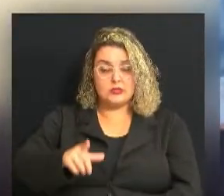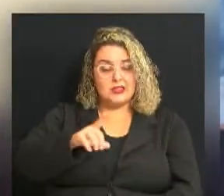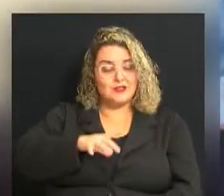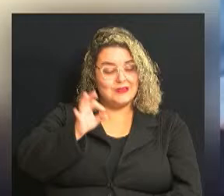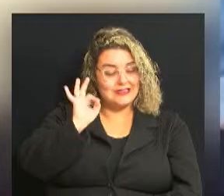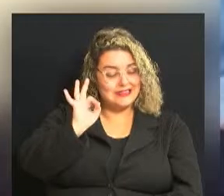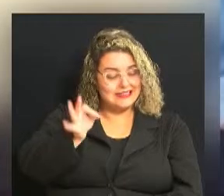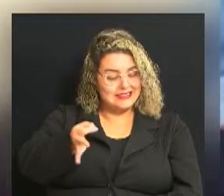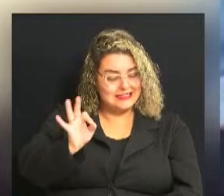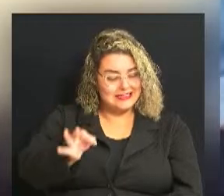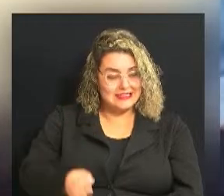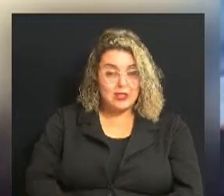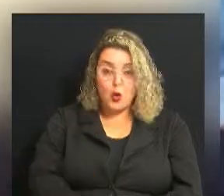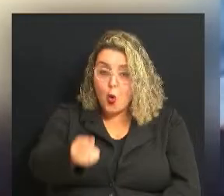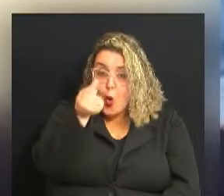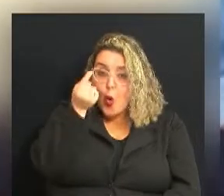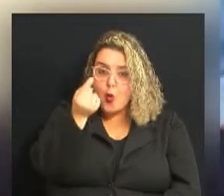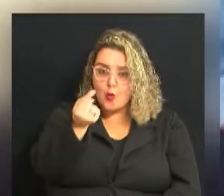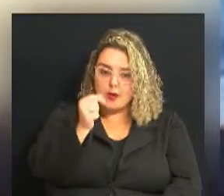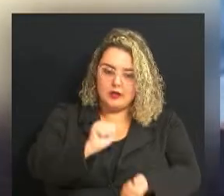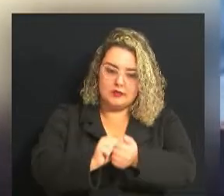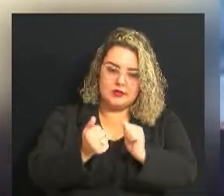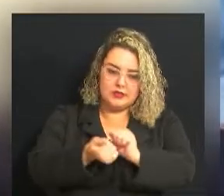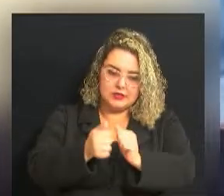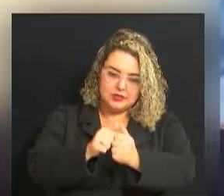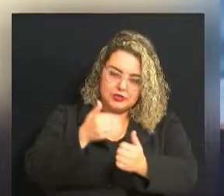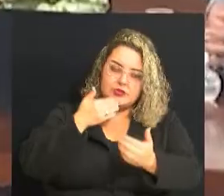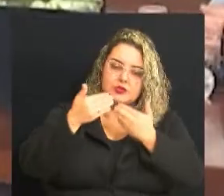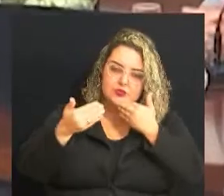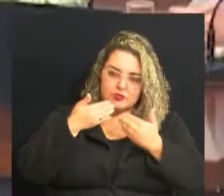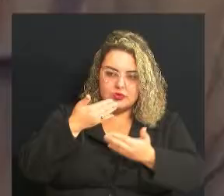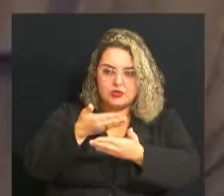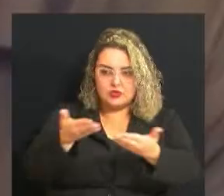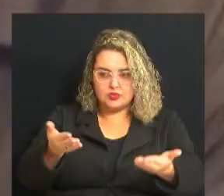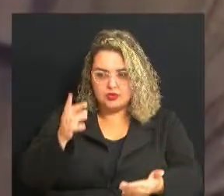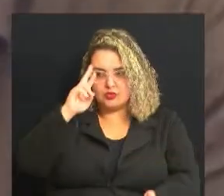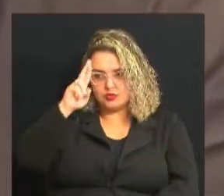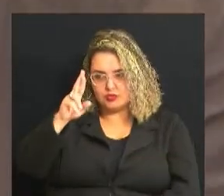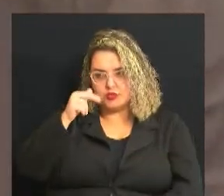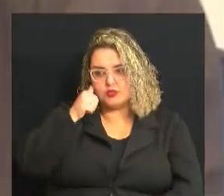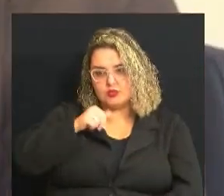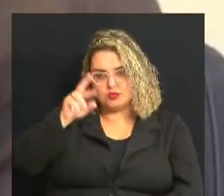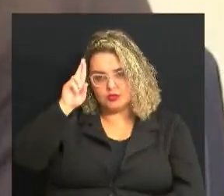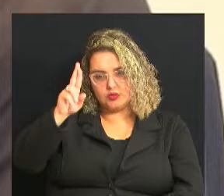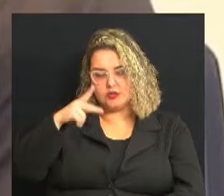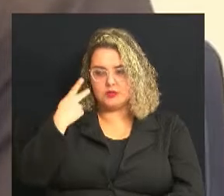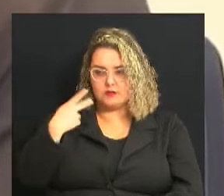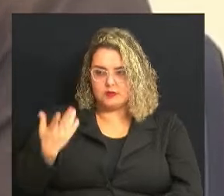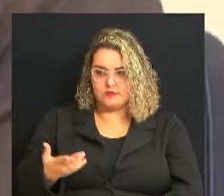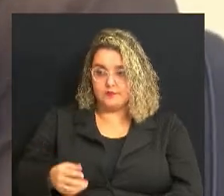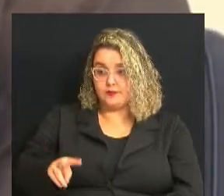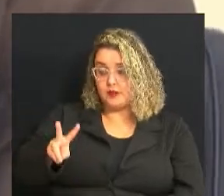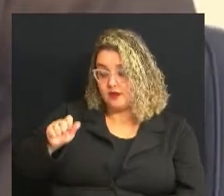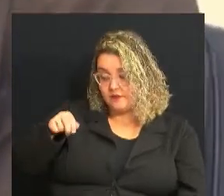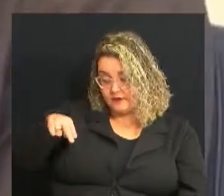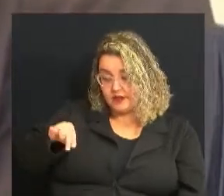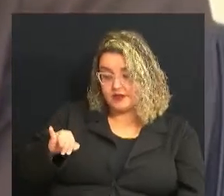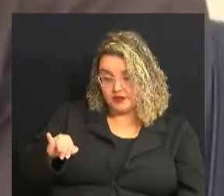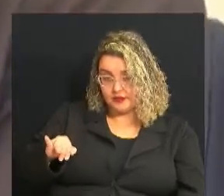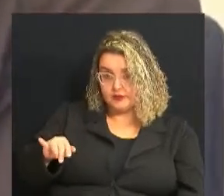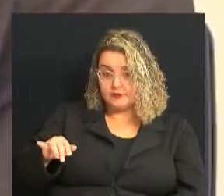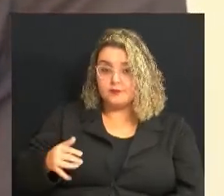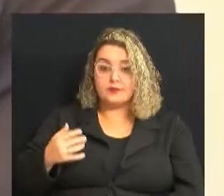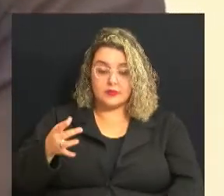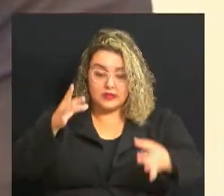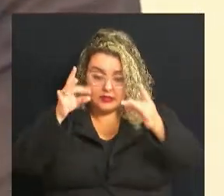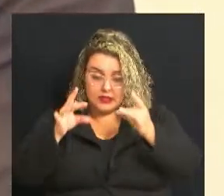pelo menos uma vai se encaixar nas demandas dos senhores vereadores. Fernando Vanin, secretário de Esportes e Lazer, detalhou